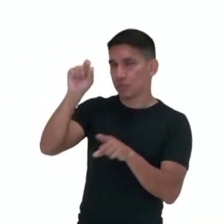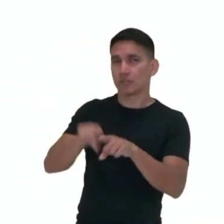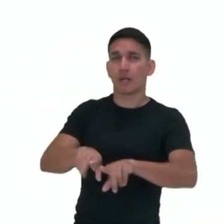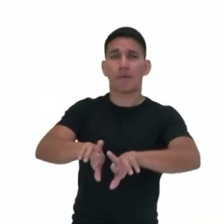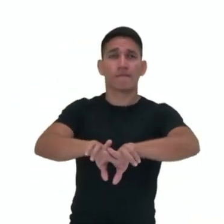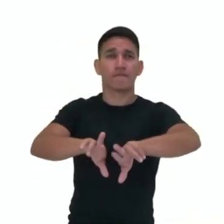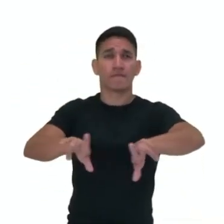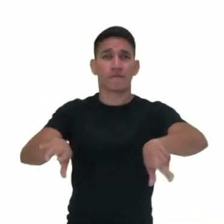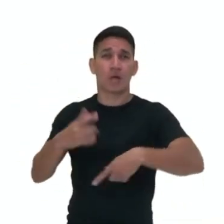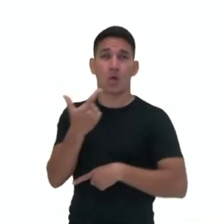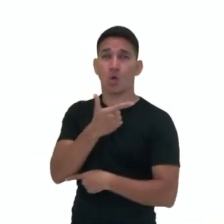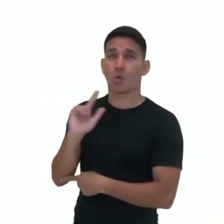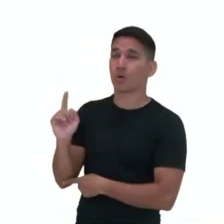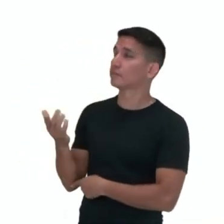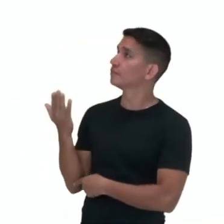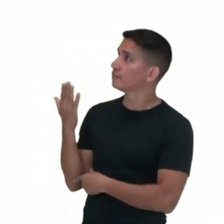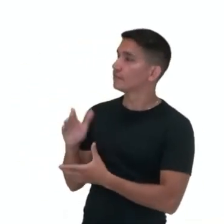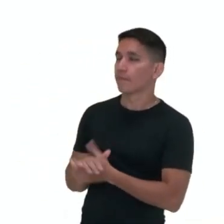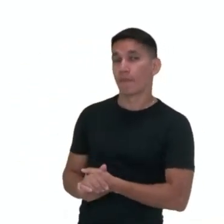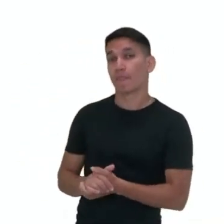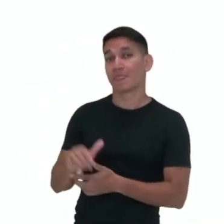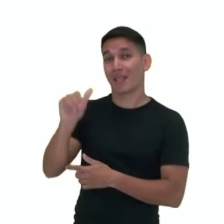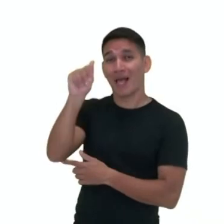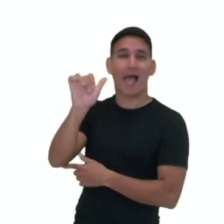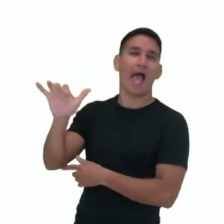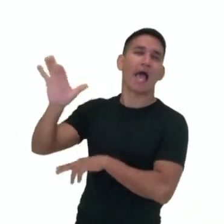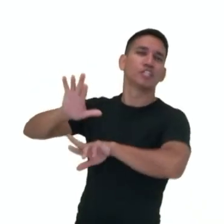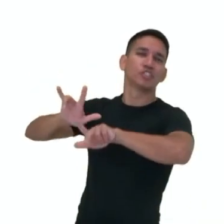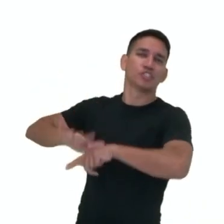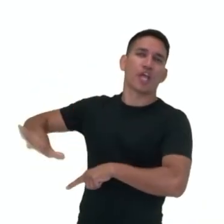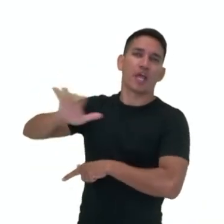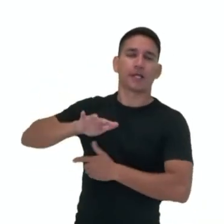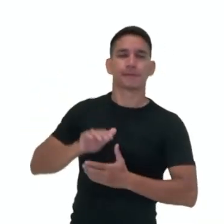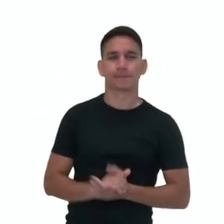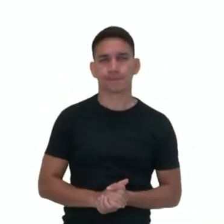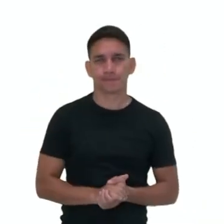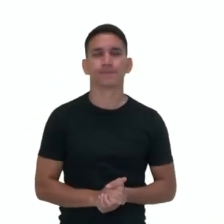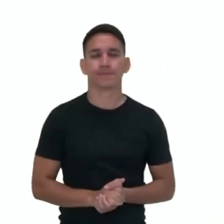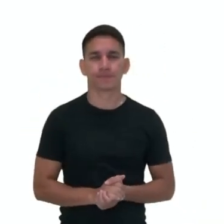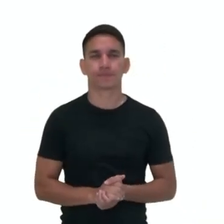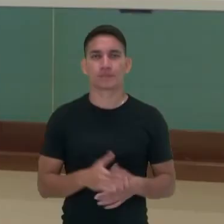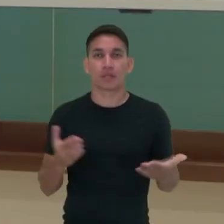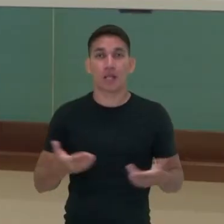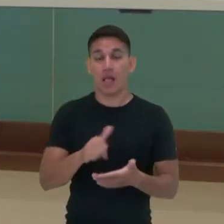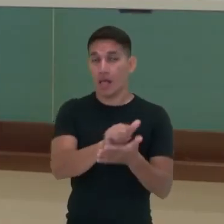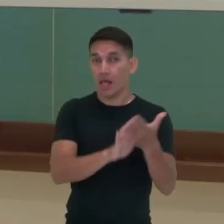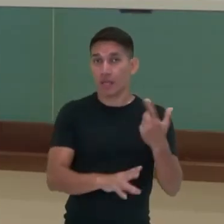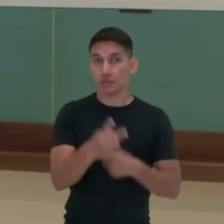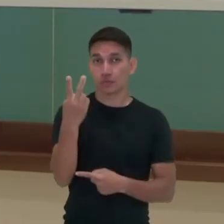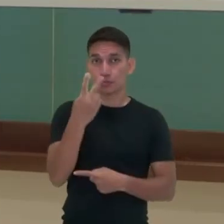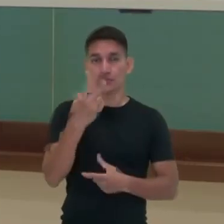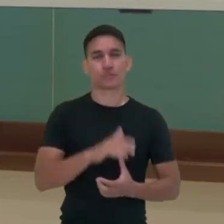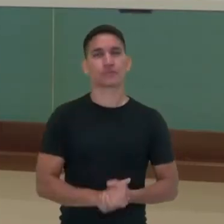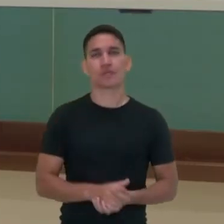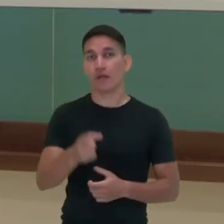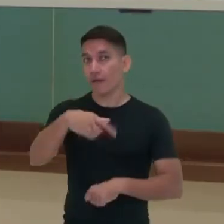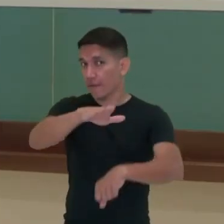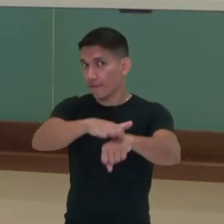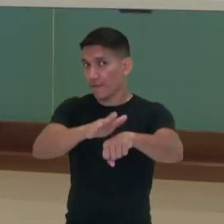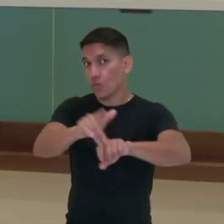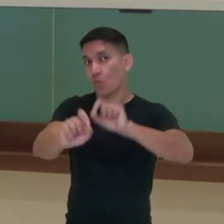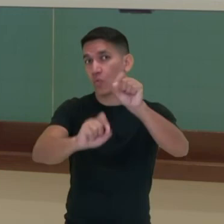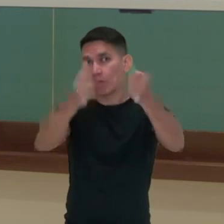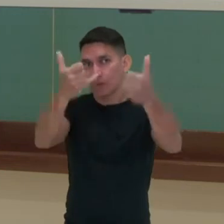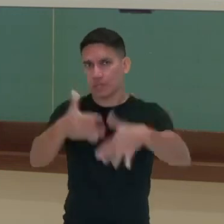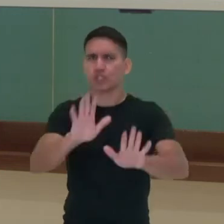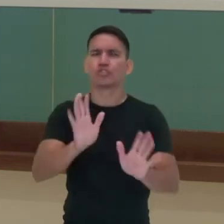filipinos, coreanos e assim por diante, os asiáticos de um modo geral. Muito bem, vamos para a nossa segunda atividade. Agora o que você vai fazer? Fazer